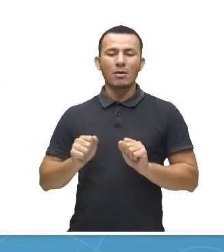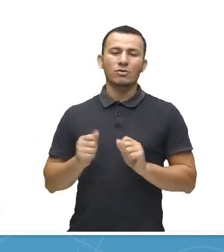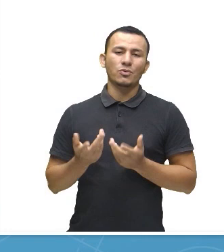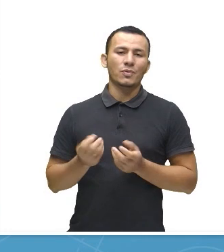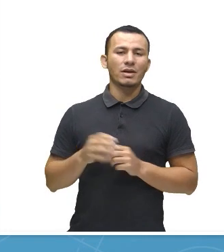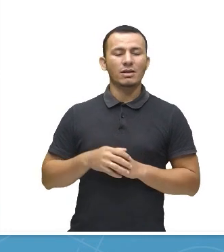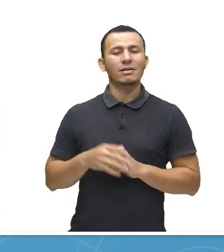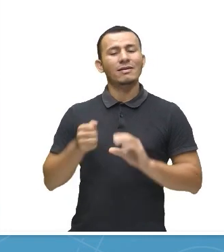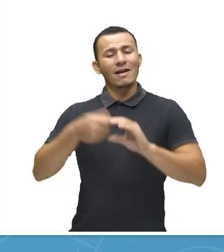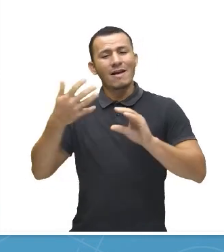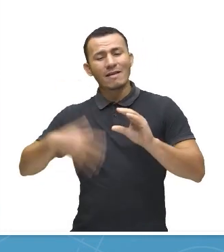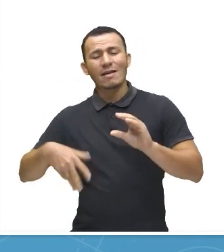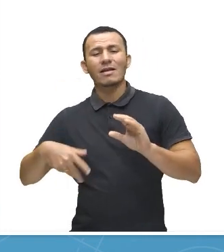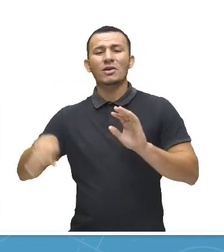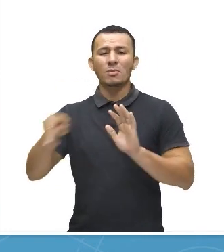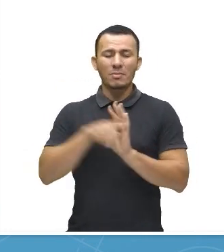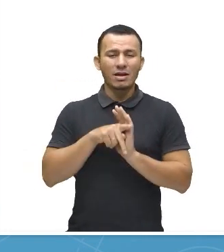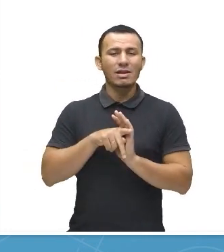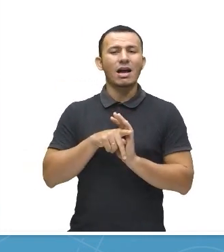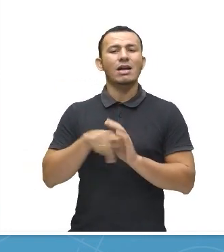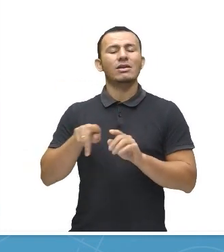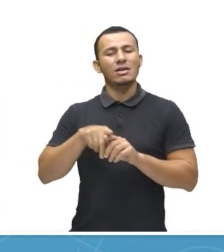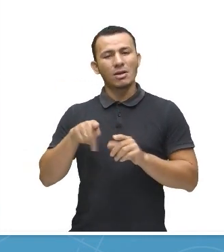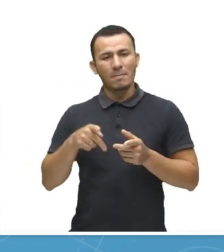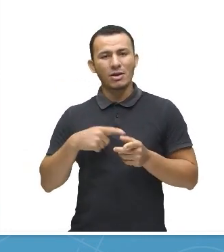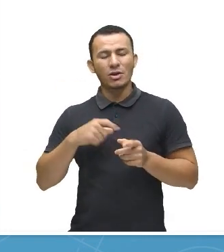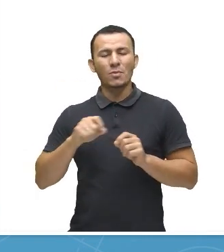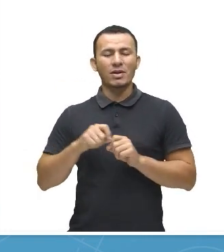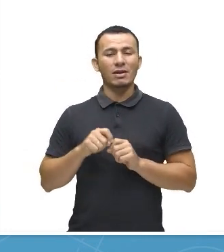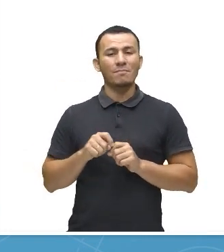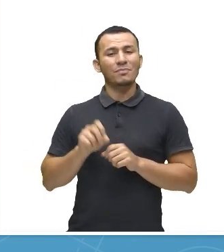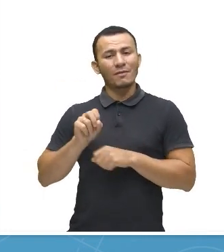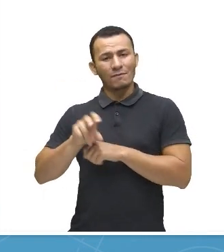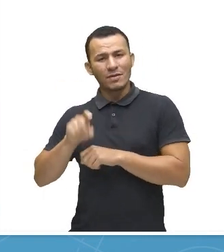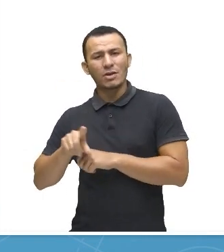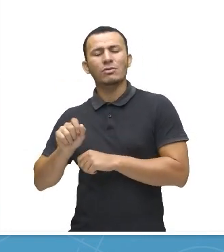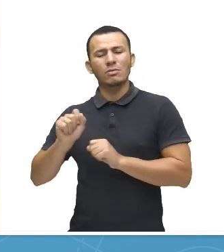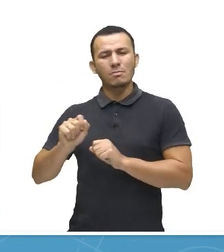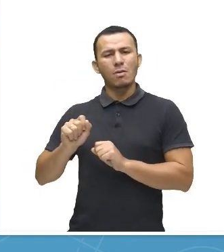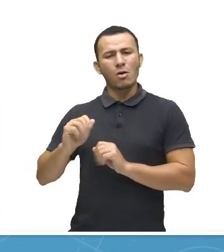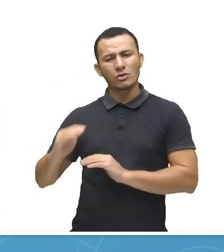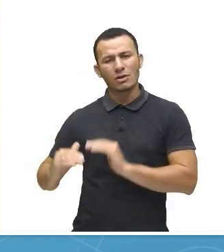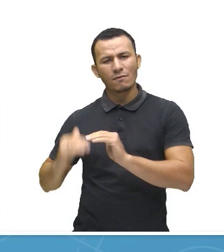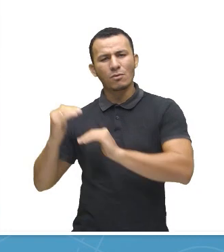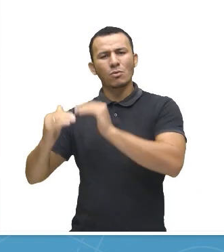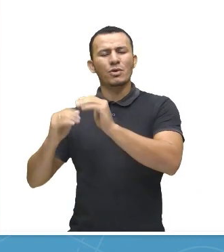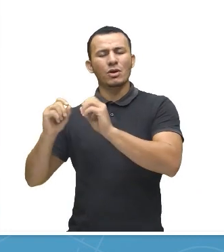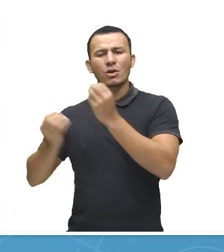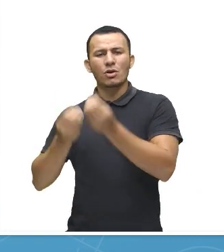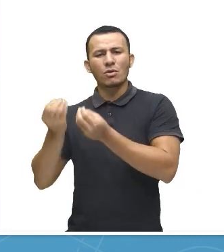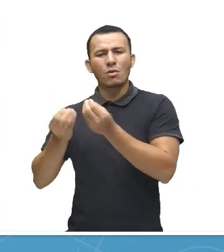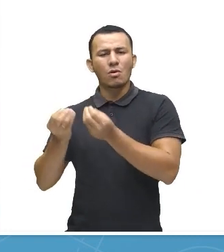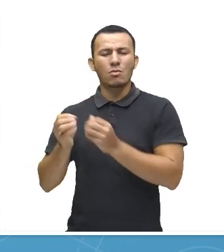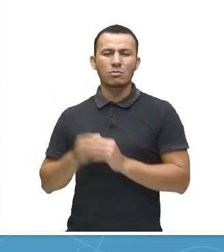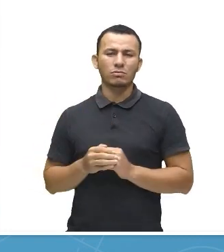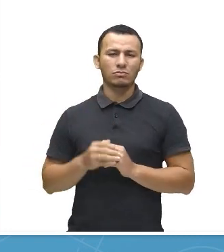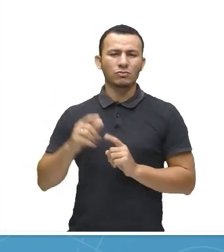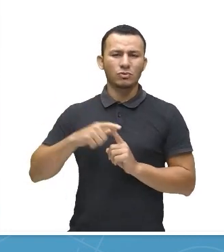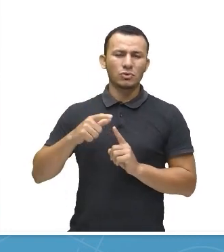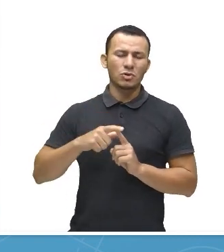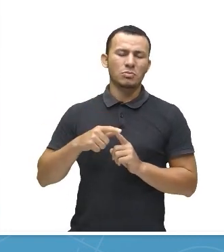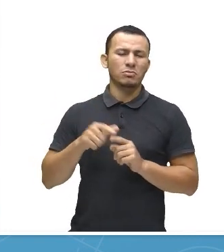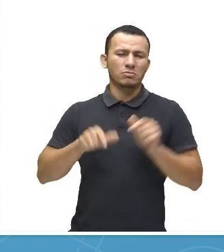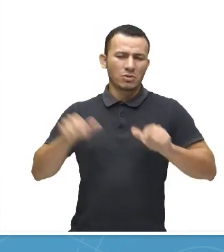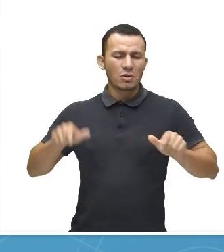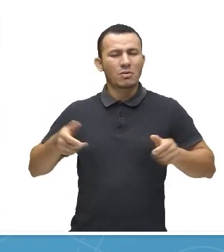que caracteriza os organismos cuja existência evolui do nascimento até a morte.